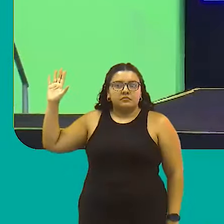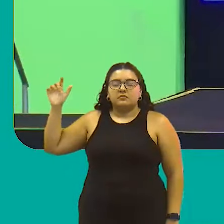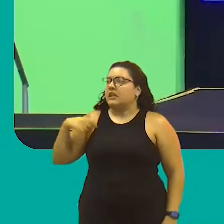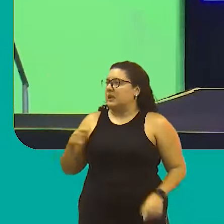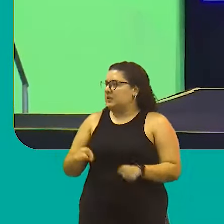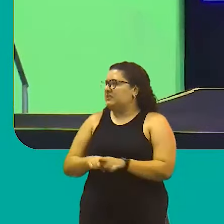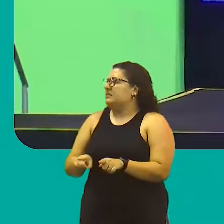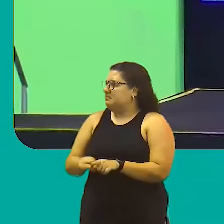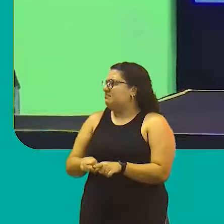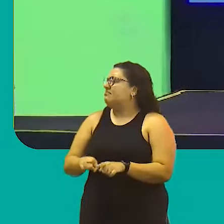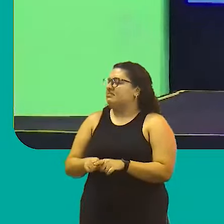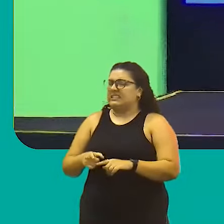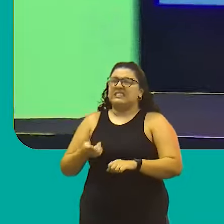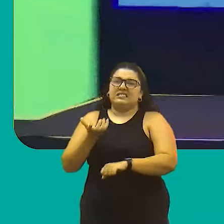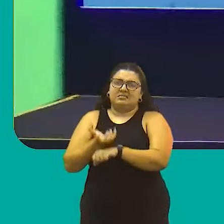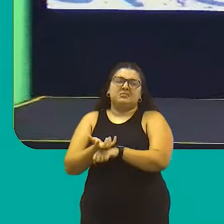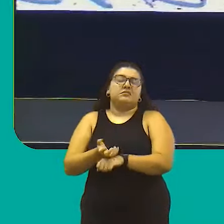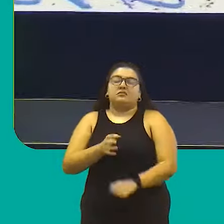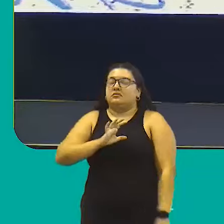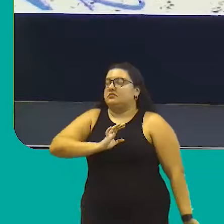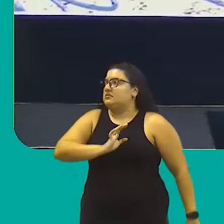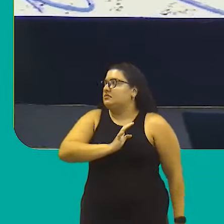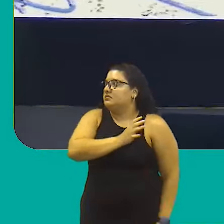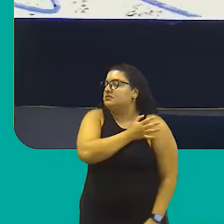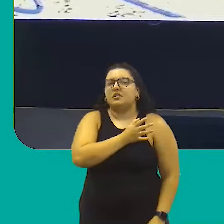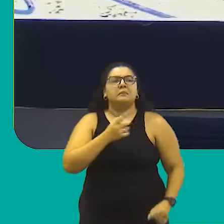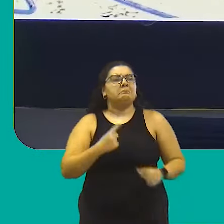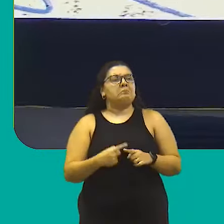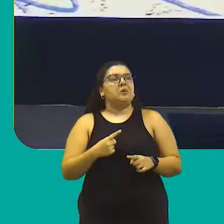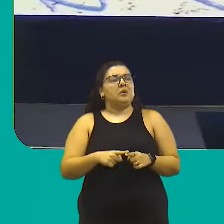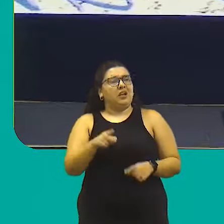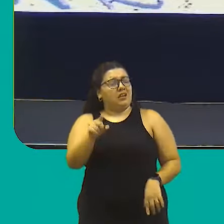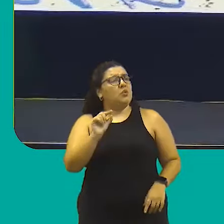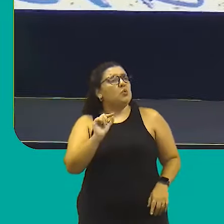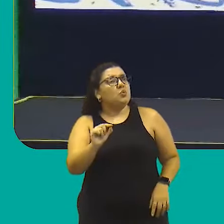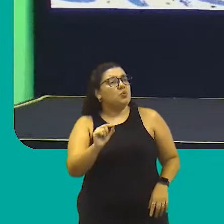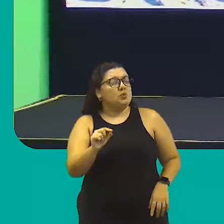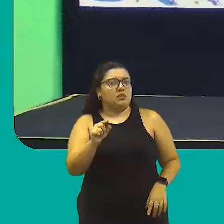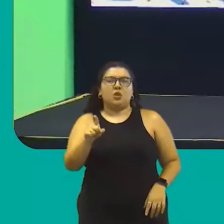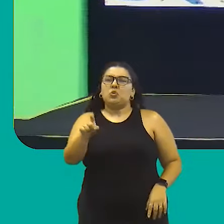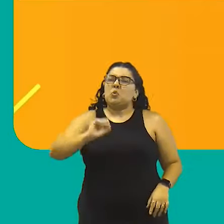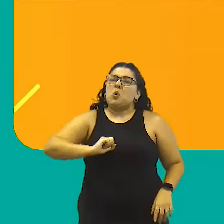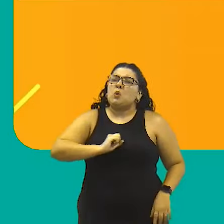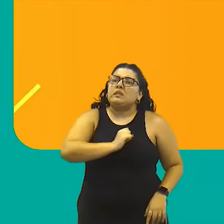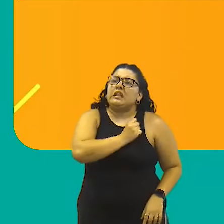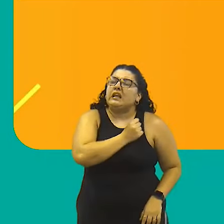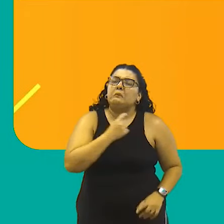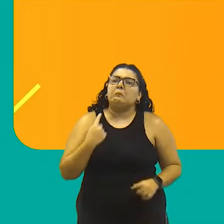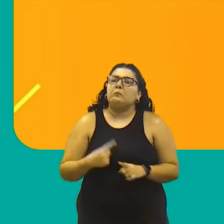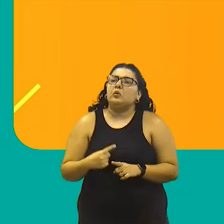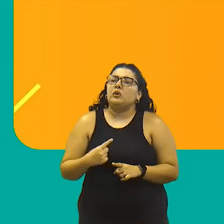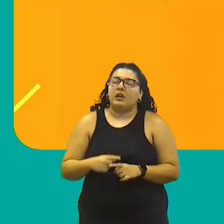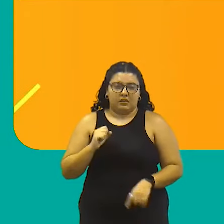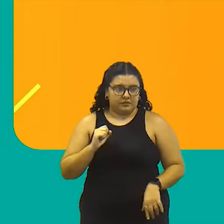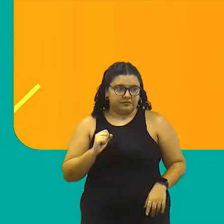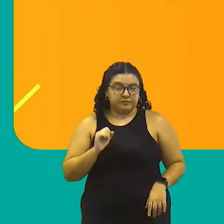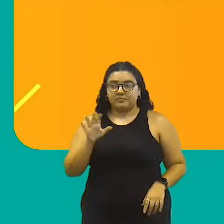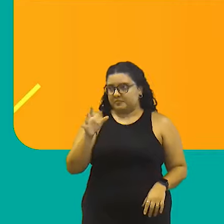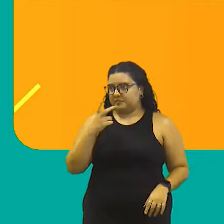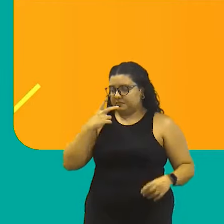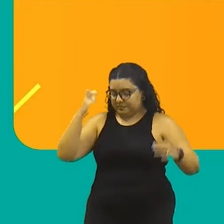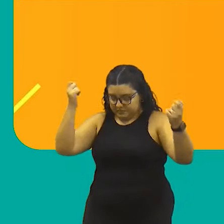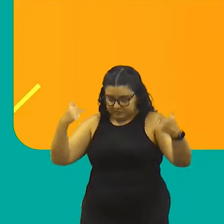coisa horrorosa, mano. Você fala, mas Douglas, por que você odeia? Tem um negócio